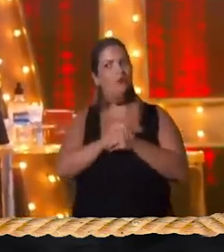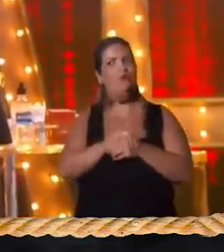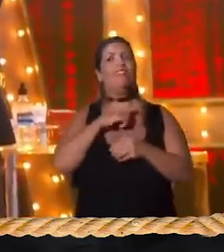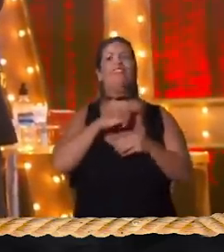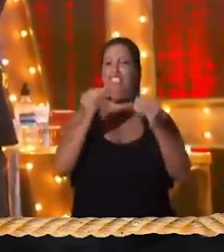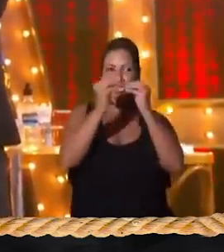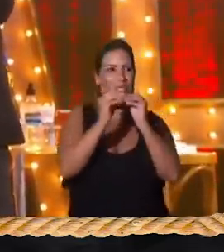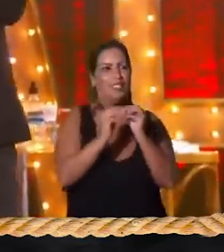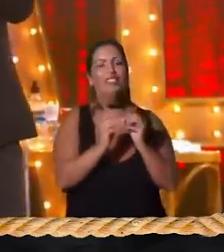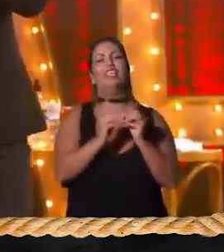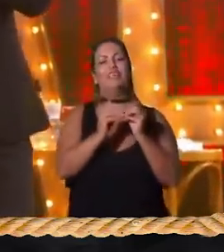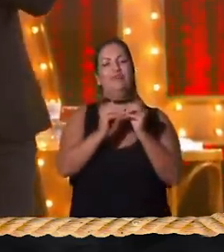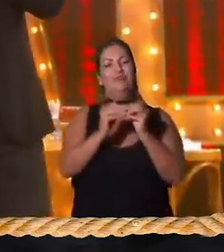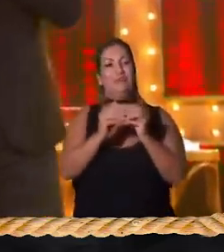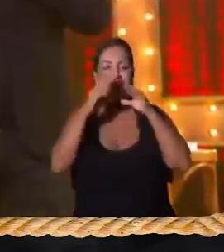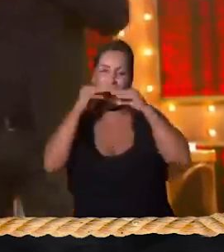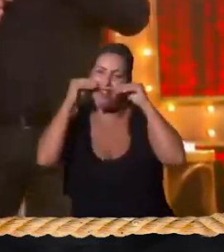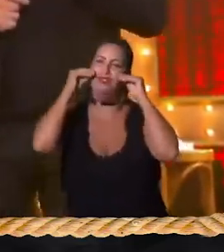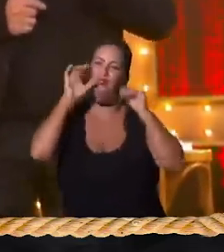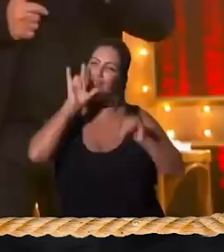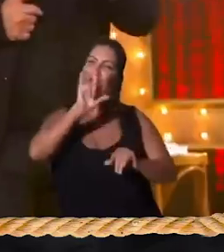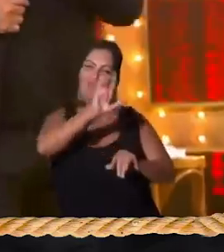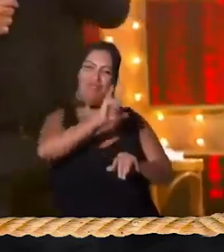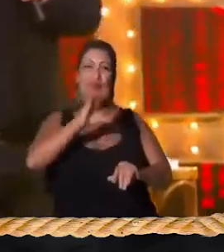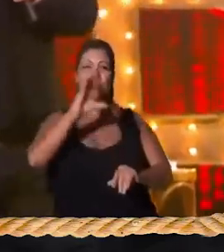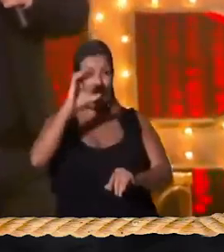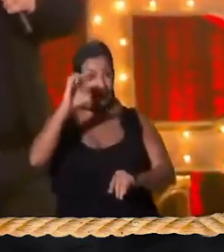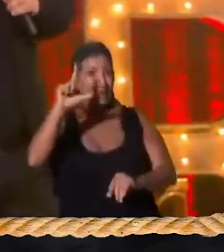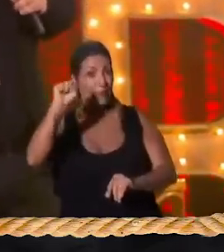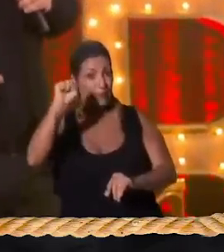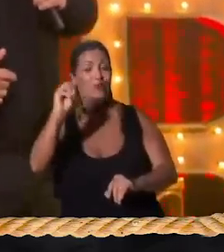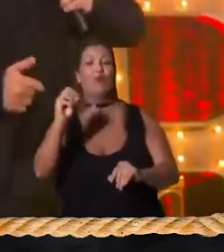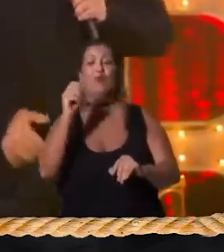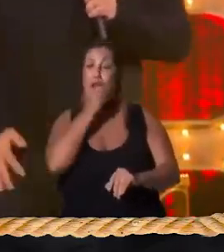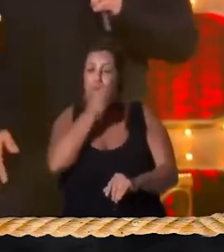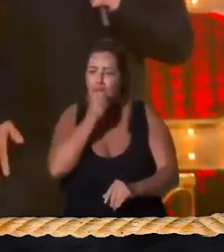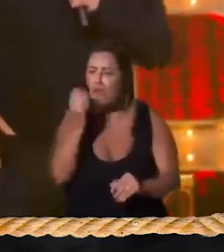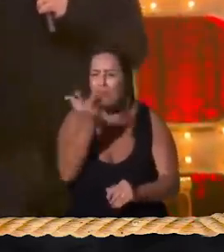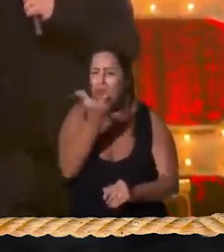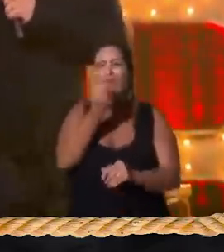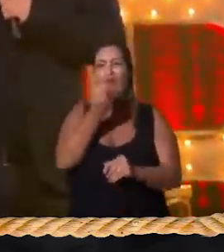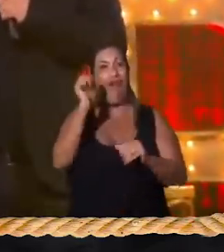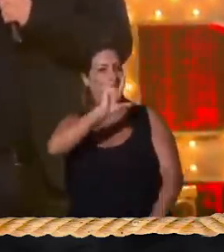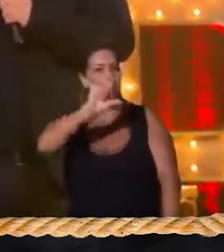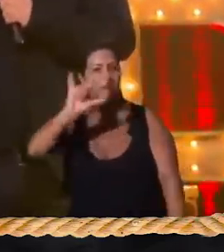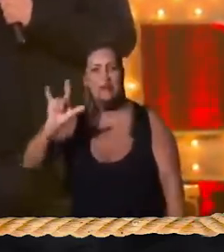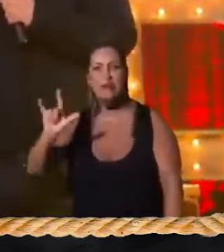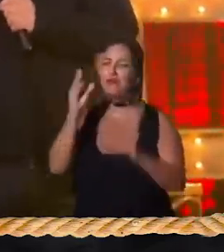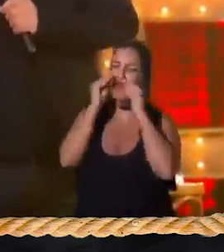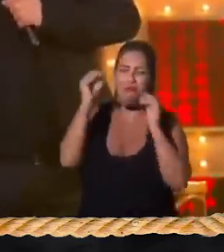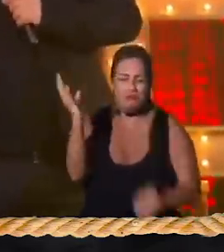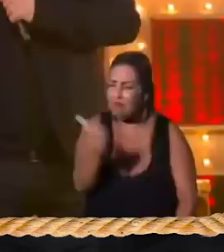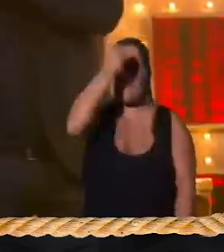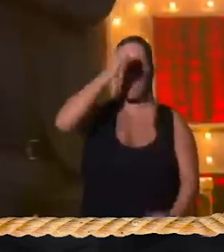um banho. Ele é cheiroso. Ratinho, nós te amamos, Celso Portioli, nós amamos você, o melhor apresentador do Brasil hoje, Celso Portioli. Ratinho, você é o melhor do